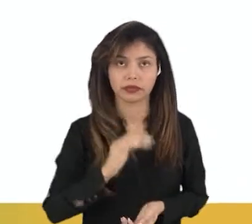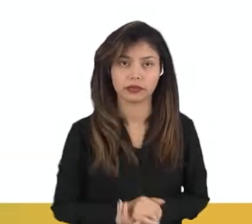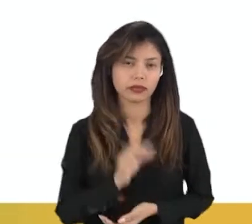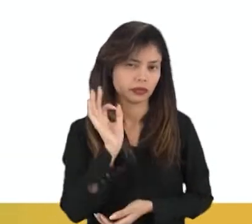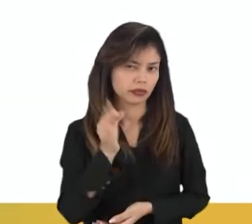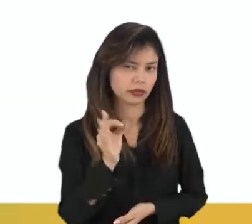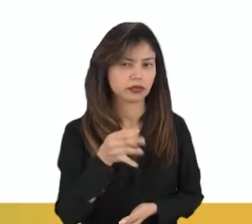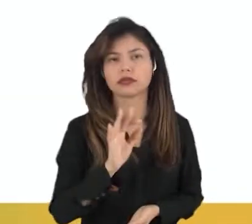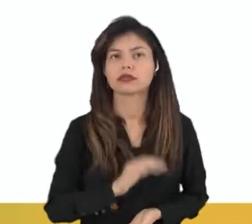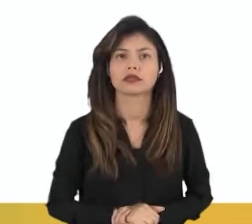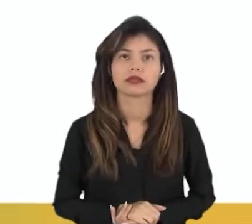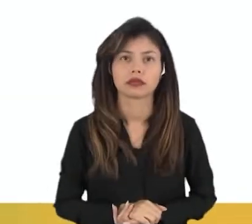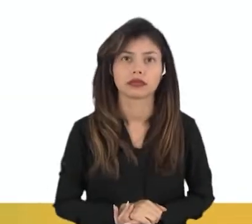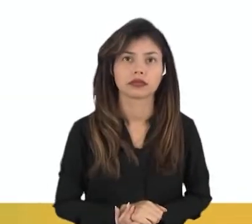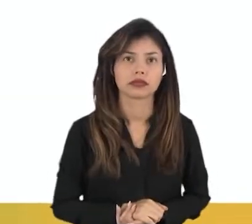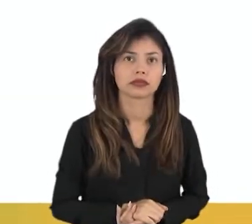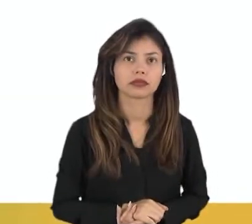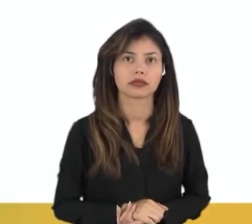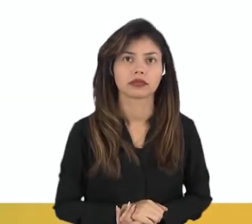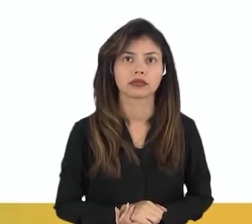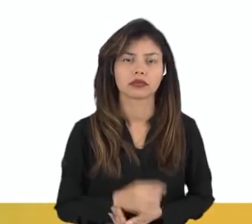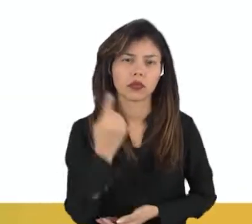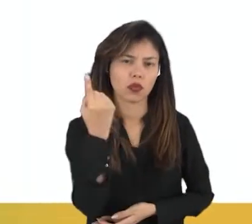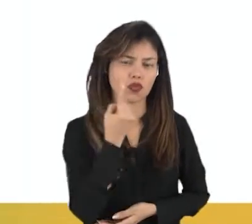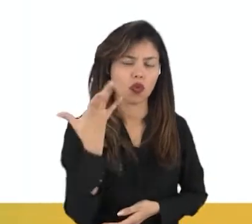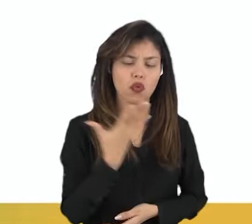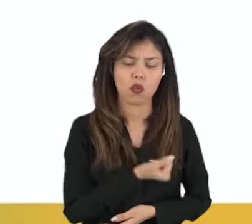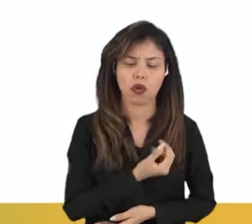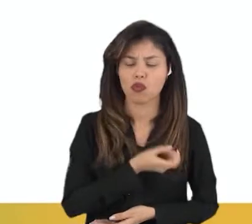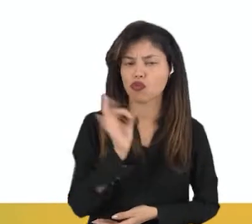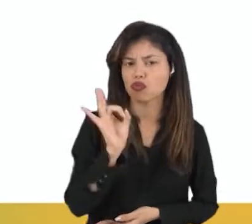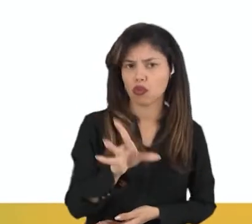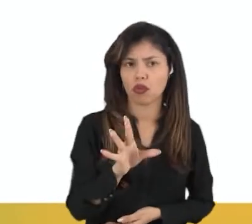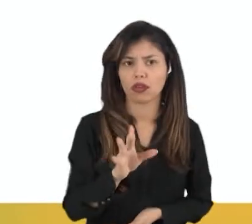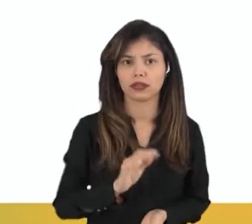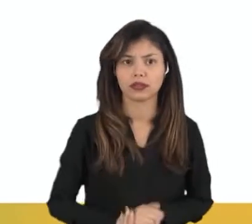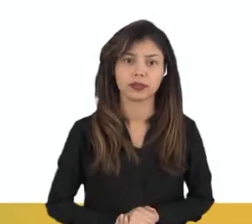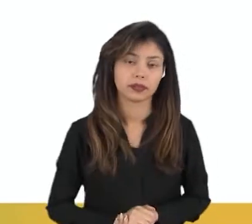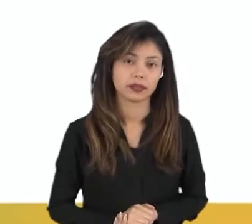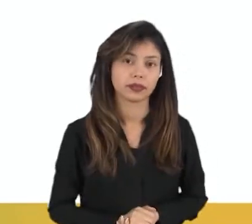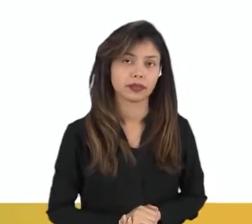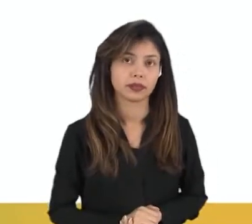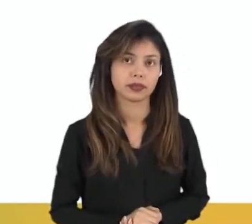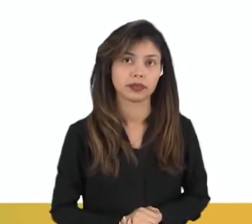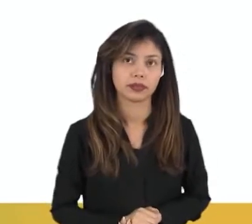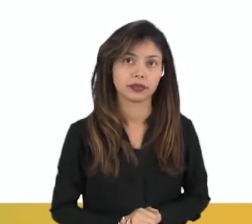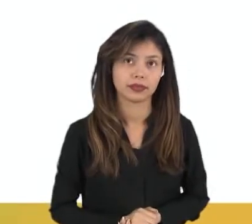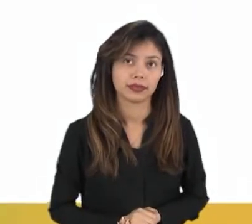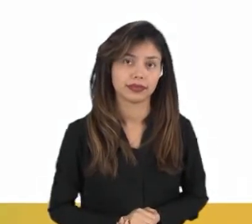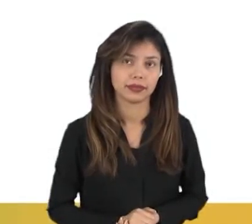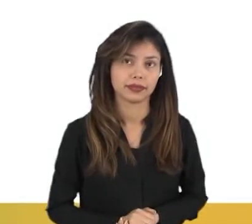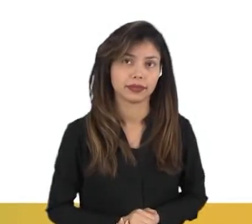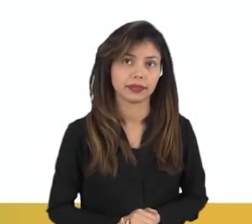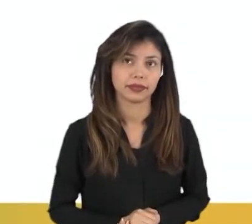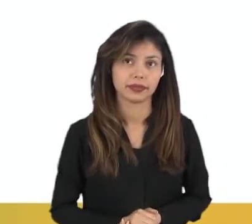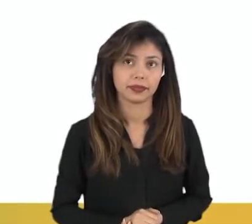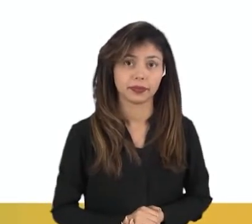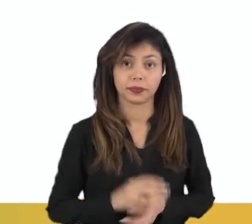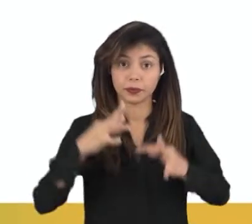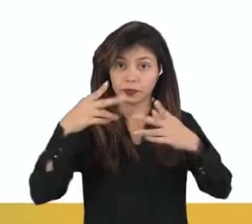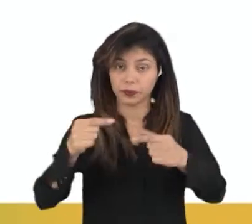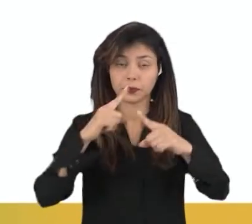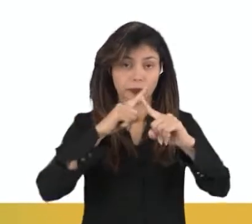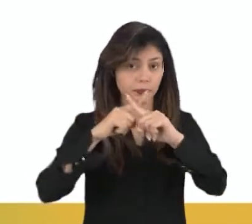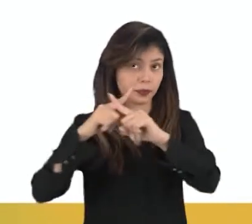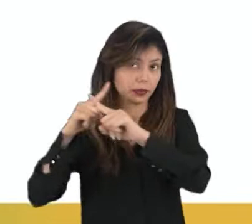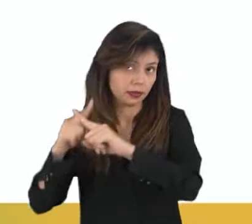certo? E no último dígito nos sobra apenas um número, ou seja, uma possibilidade. Multiplicando todos esses números,